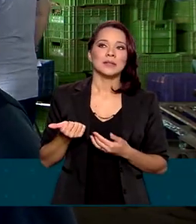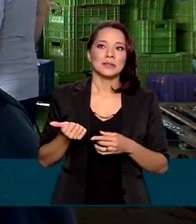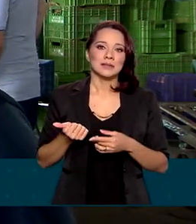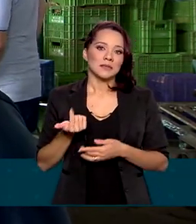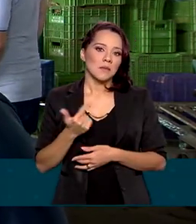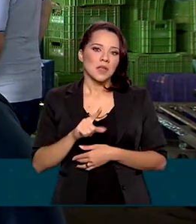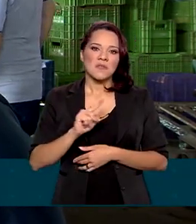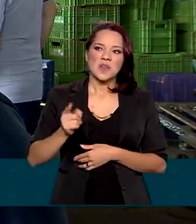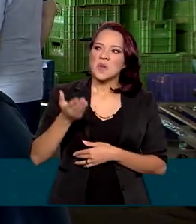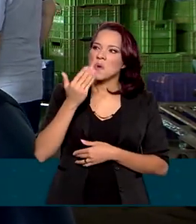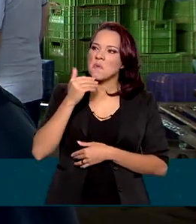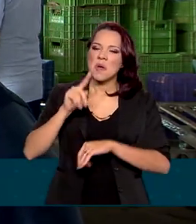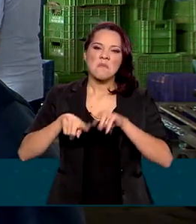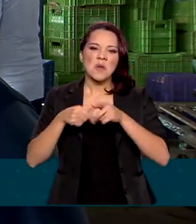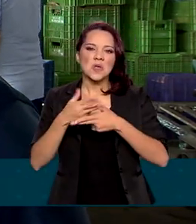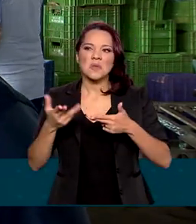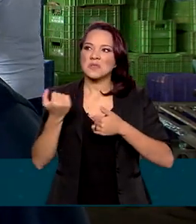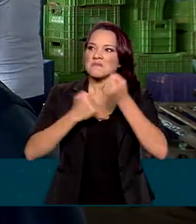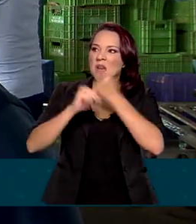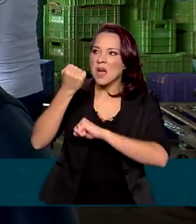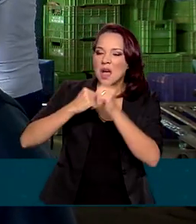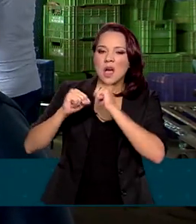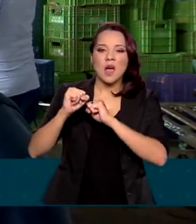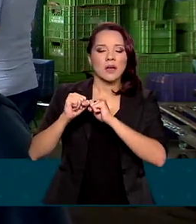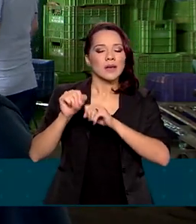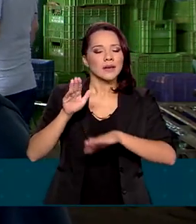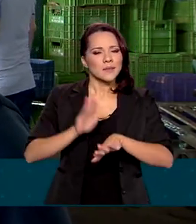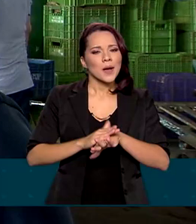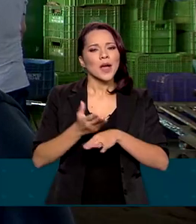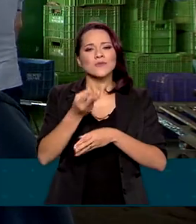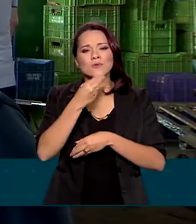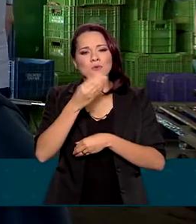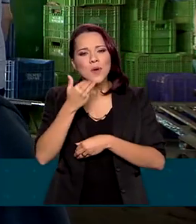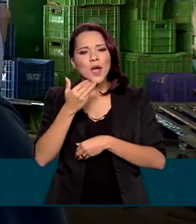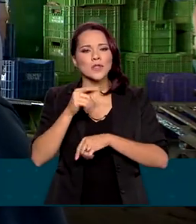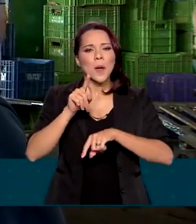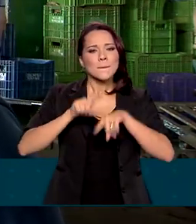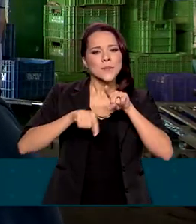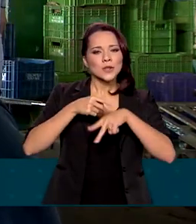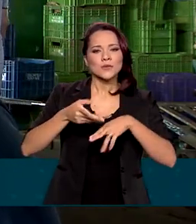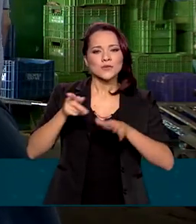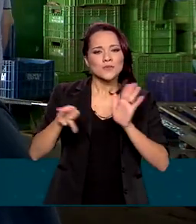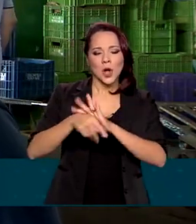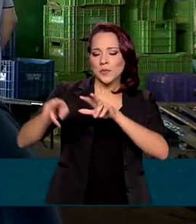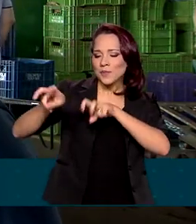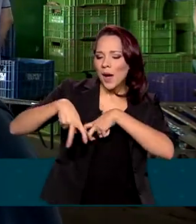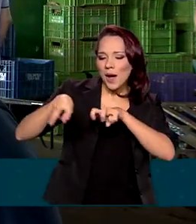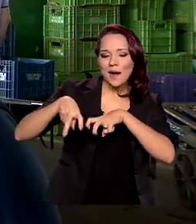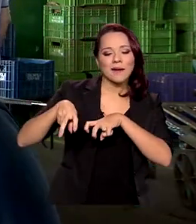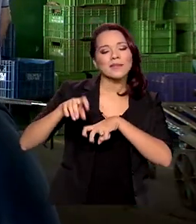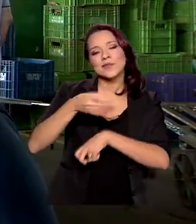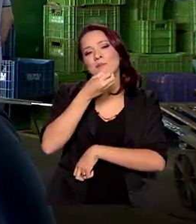Não alimentando tanto de produtos industrializados e mais, né, produtos do campo. E isso vai ser muito bom.